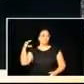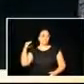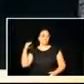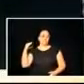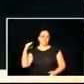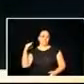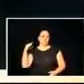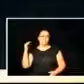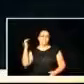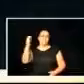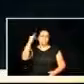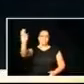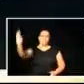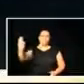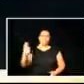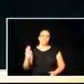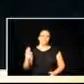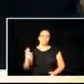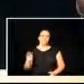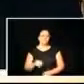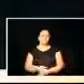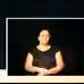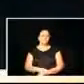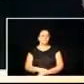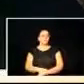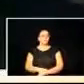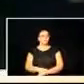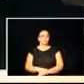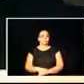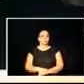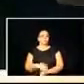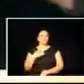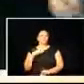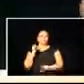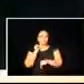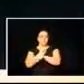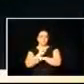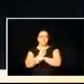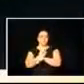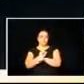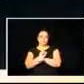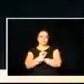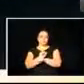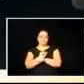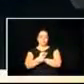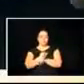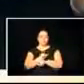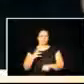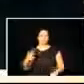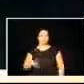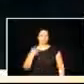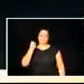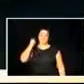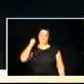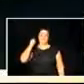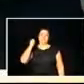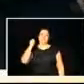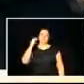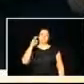de ter estudado na Universidade de Taubaté. E espero ter orgulho futuramente em falar que ela está